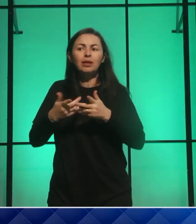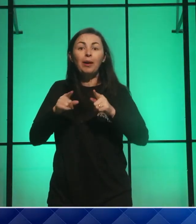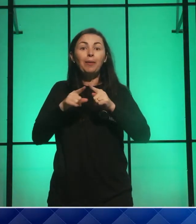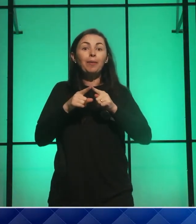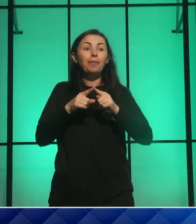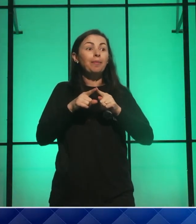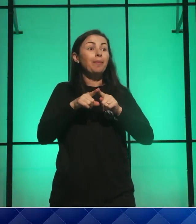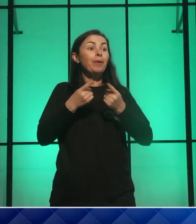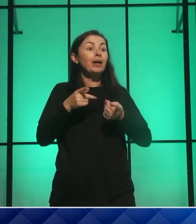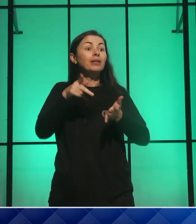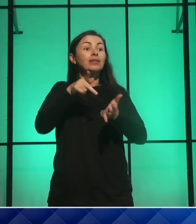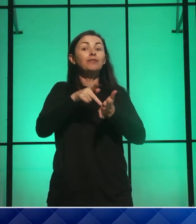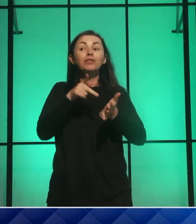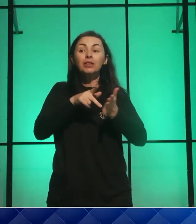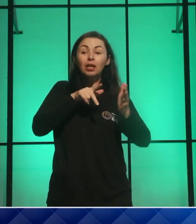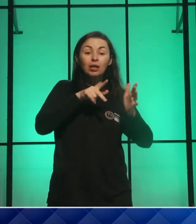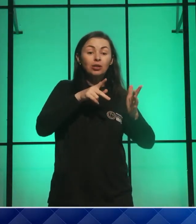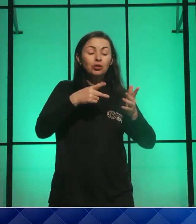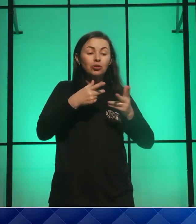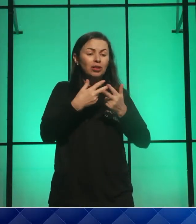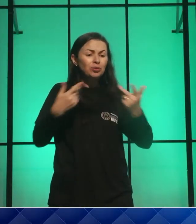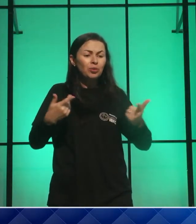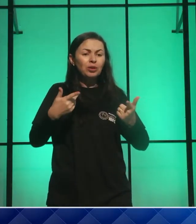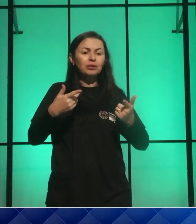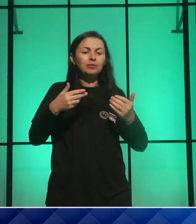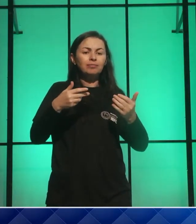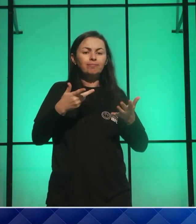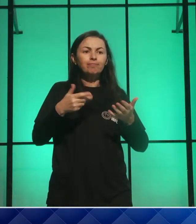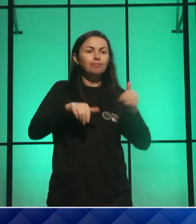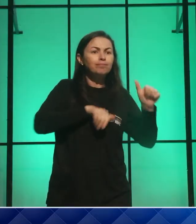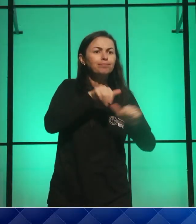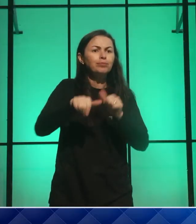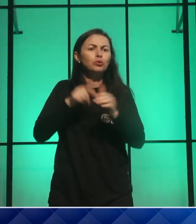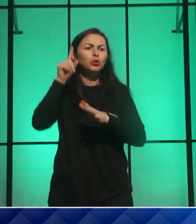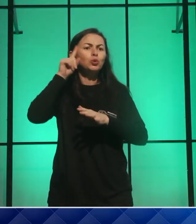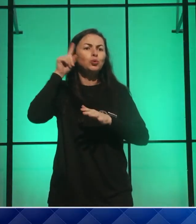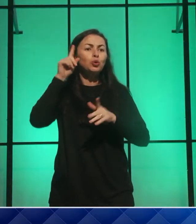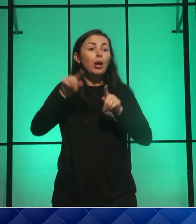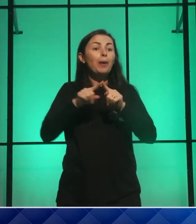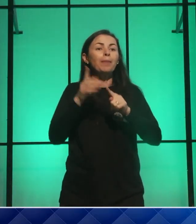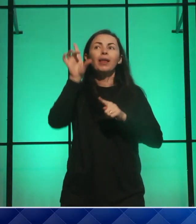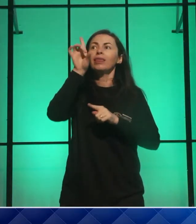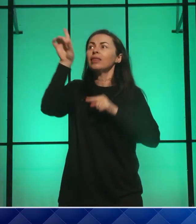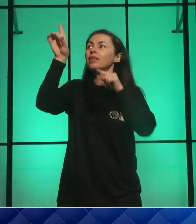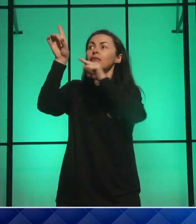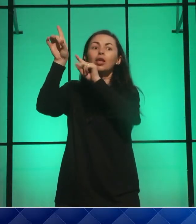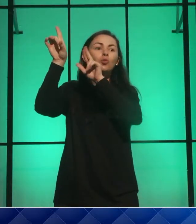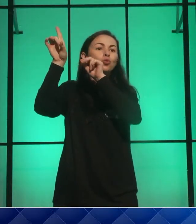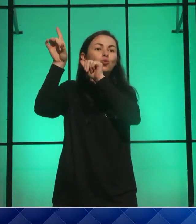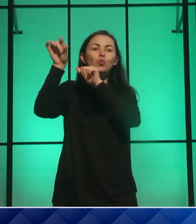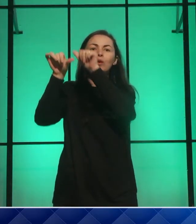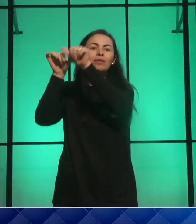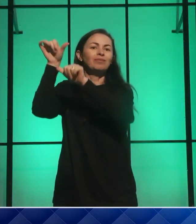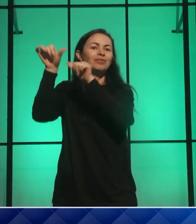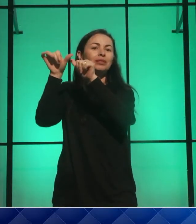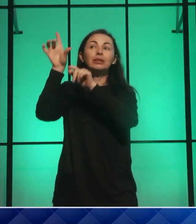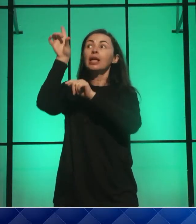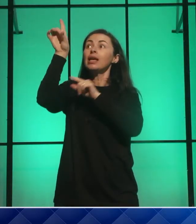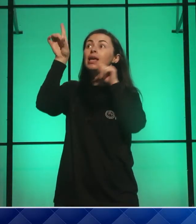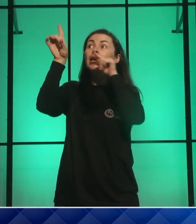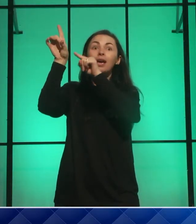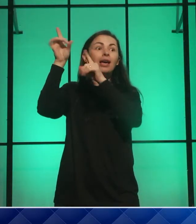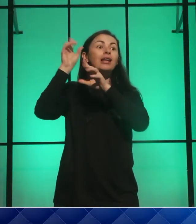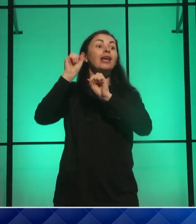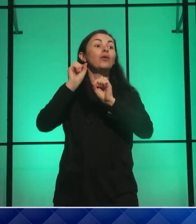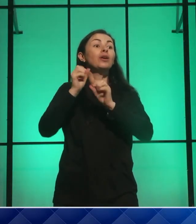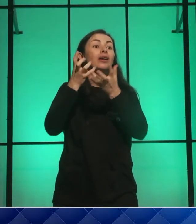a realidade muda todos os dias, mas existe um Deus que não muda, e esse Deus quer que através